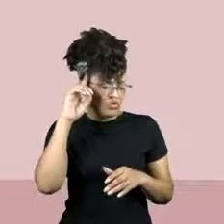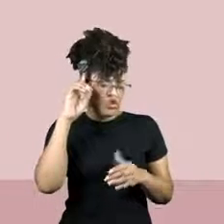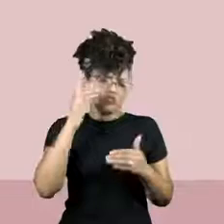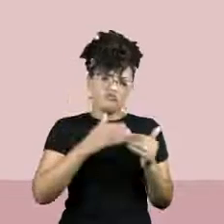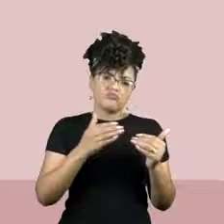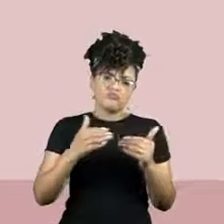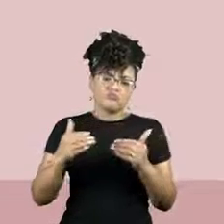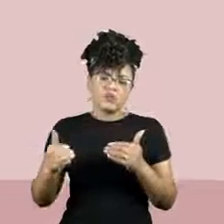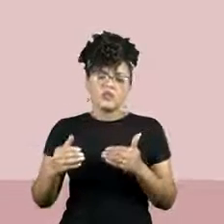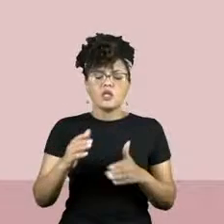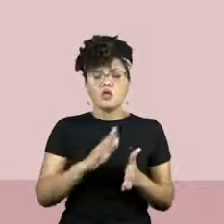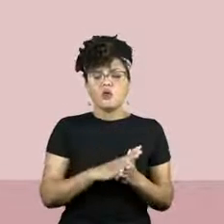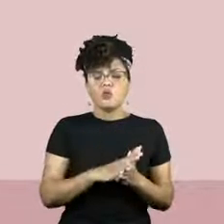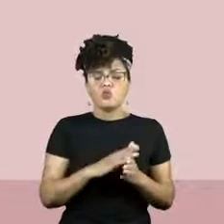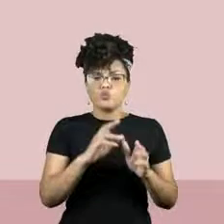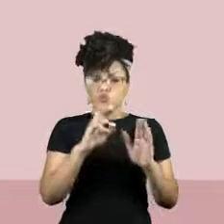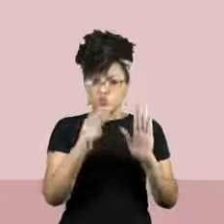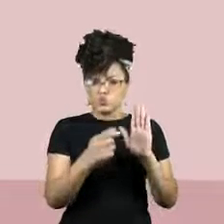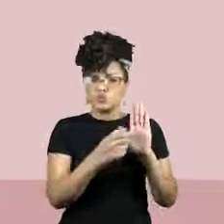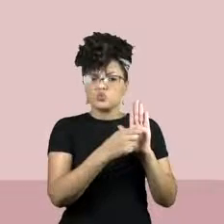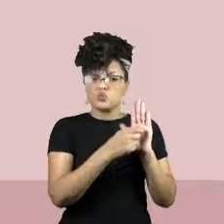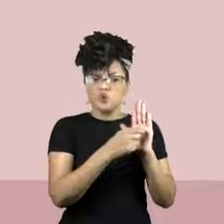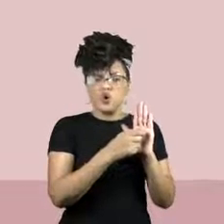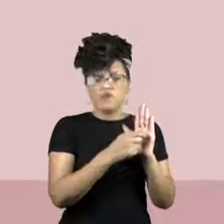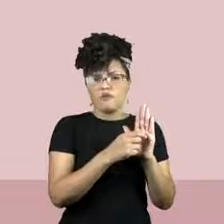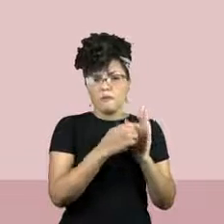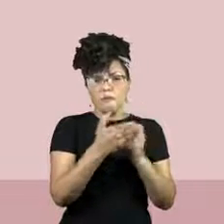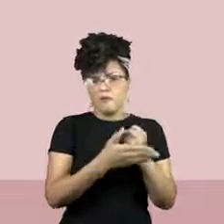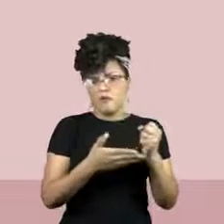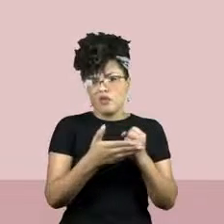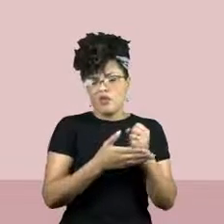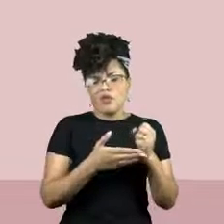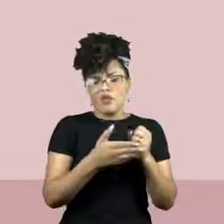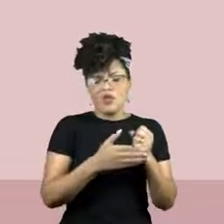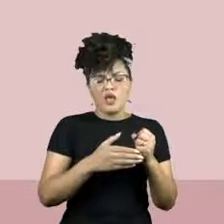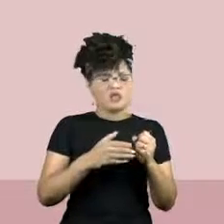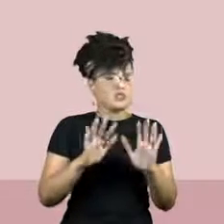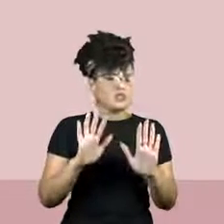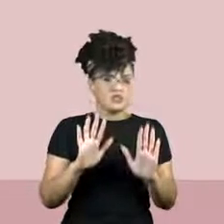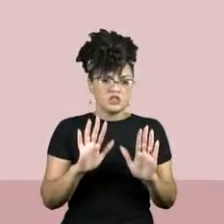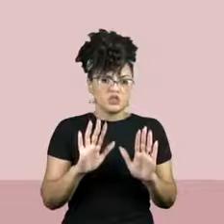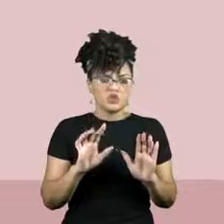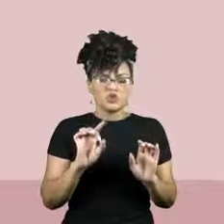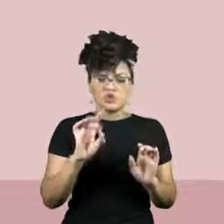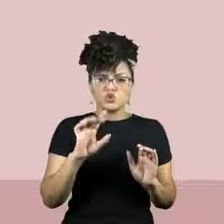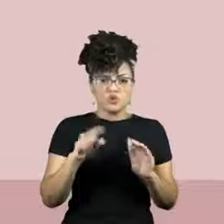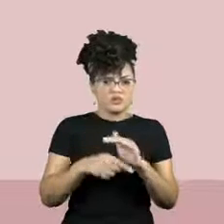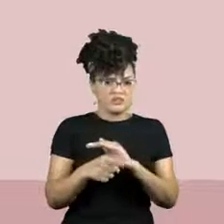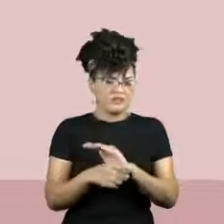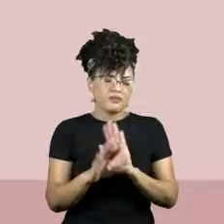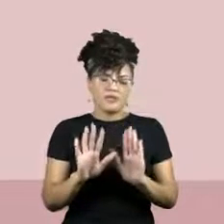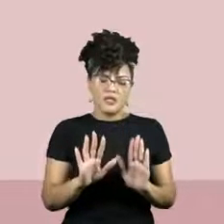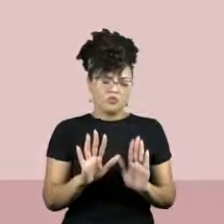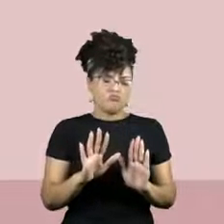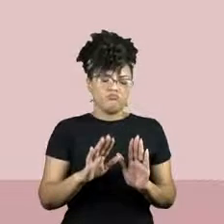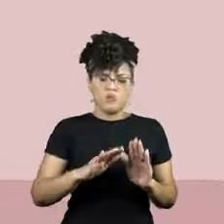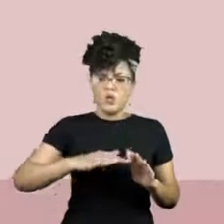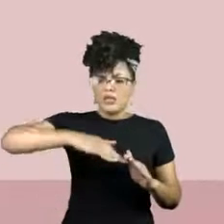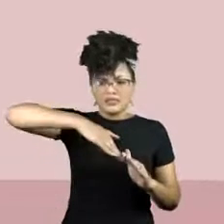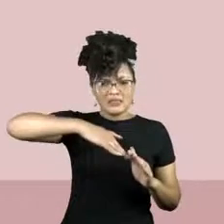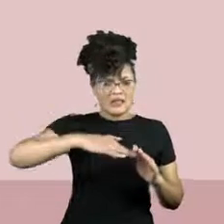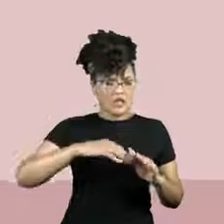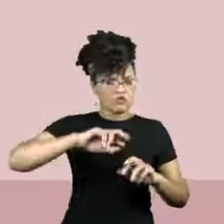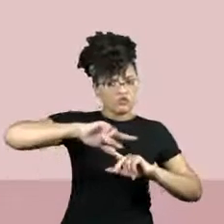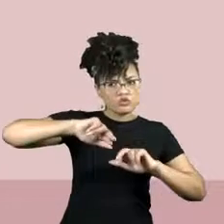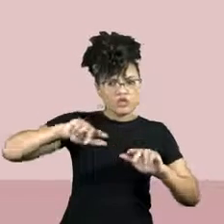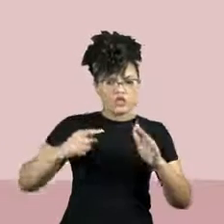restringe a isso, né? Barragens, aterros, todo tipo de situação onde a gente possui um talude, ele é uma situação onde